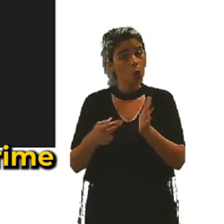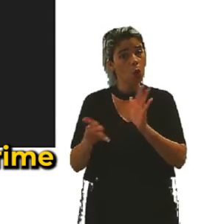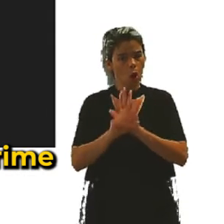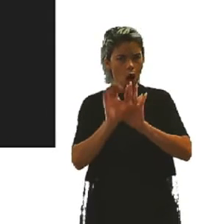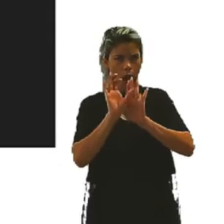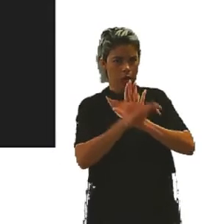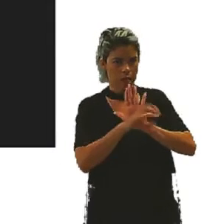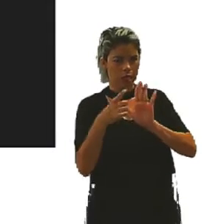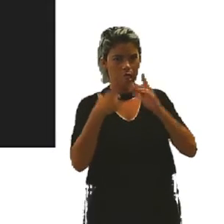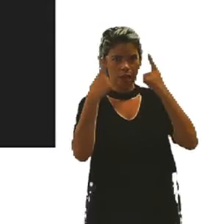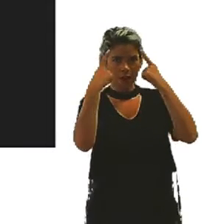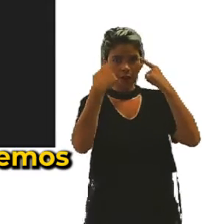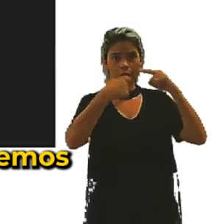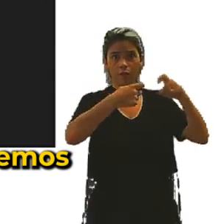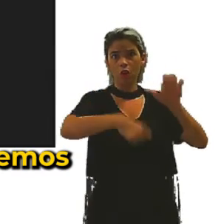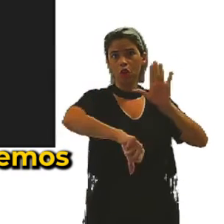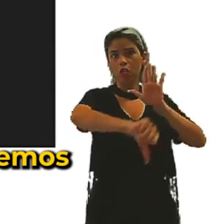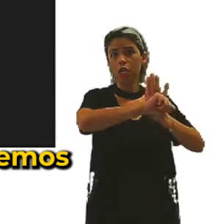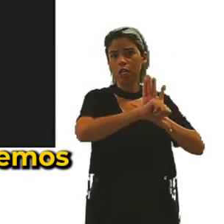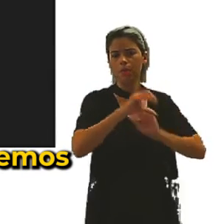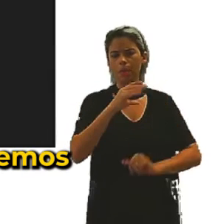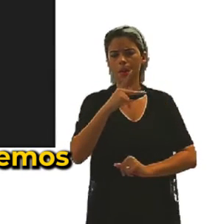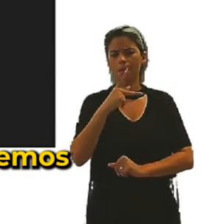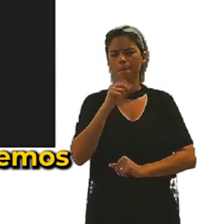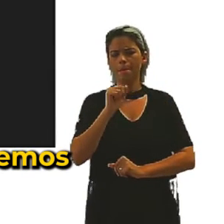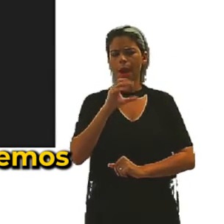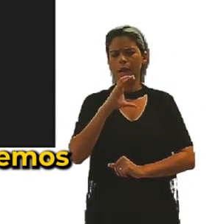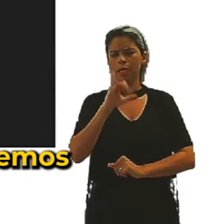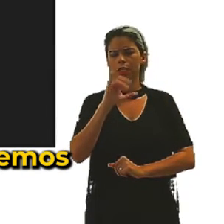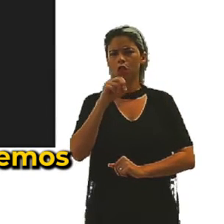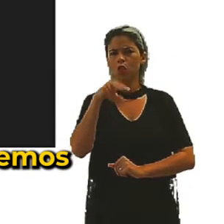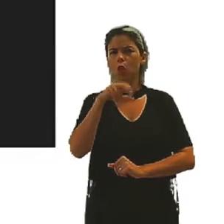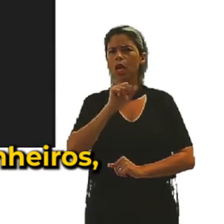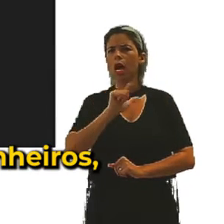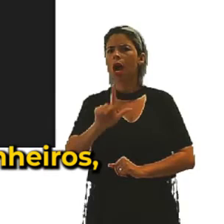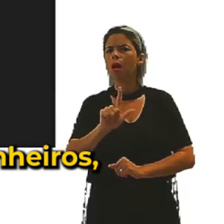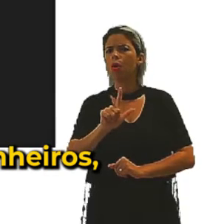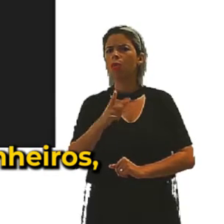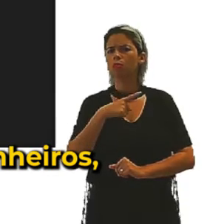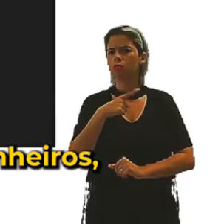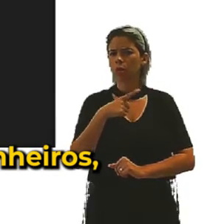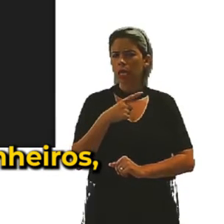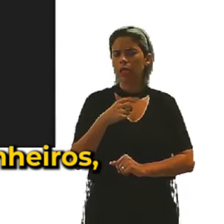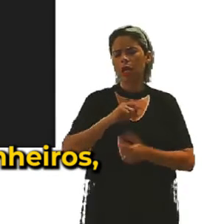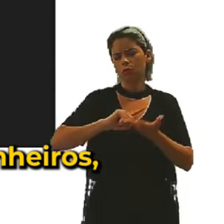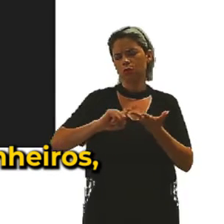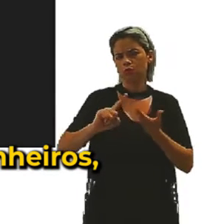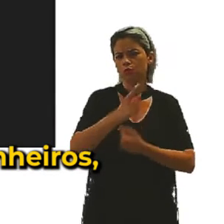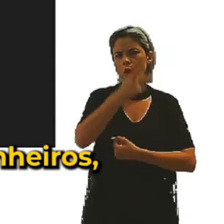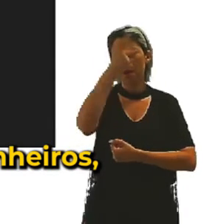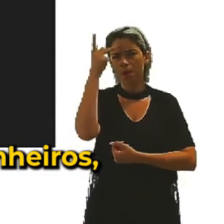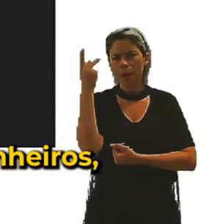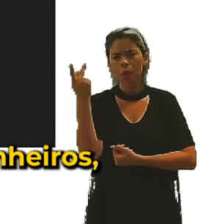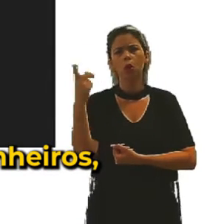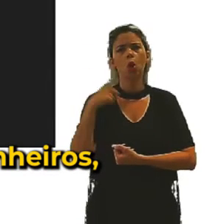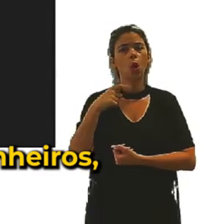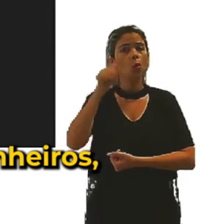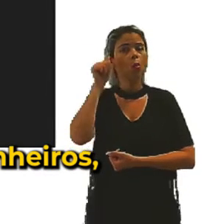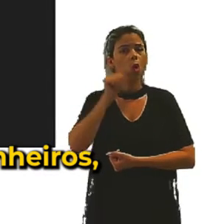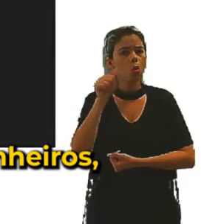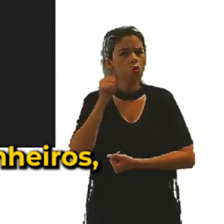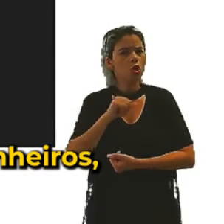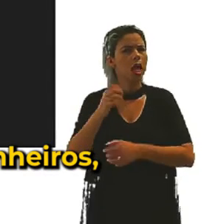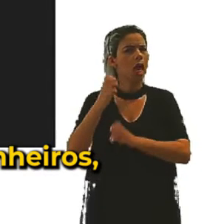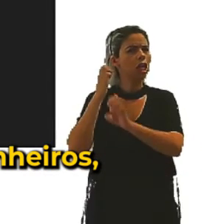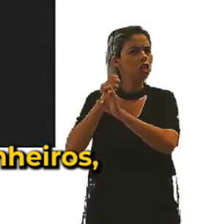crime passional, que será lindo que o mundo saiba que temos poetisas, declamadoras, cientistas, escultoras, pianistas,